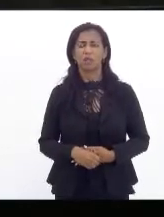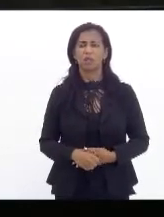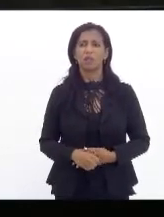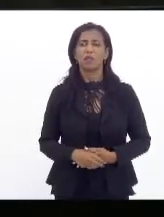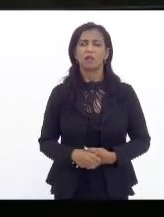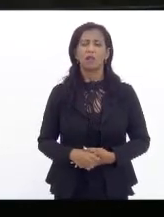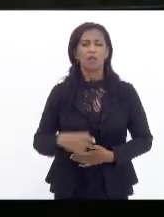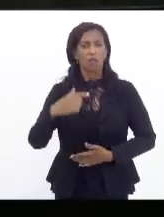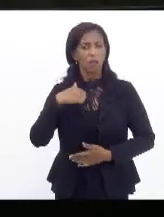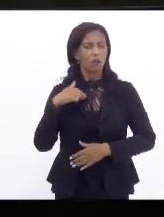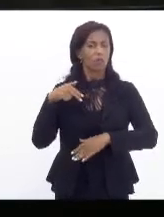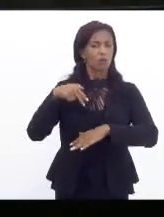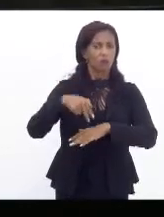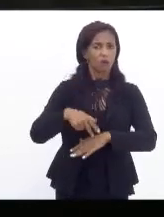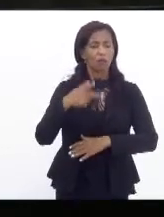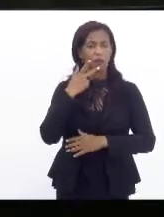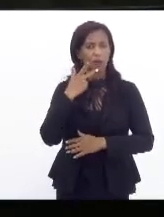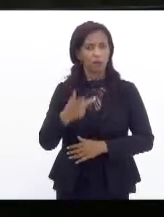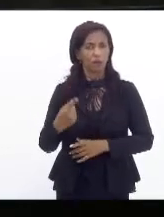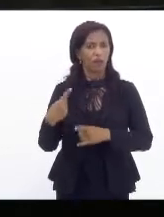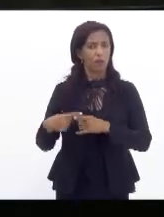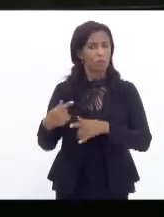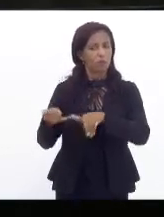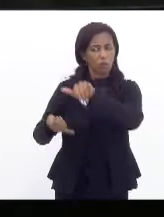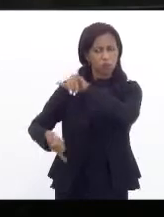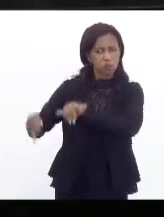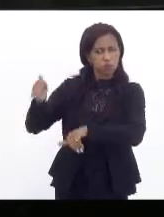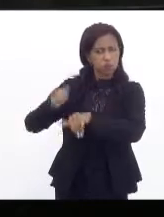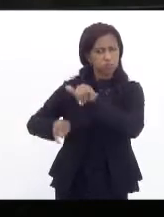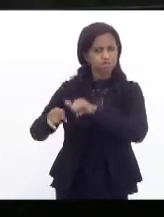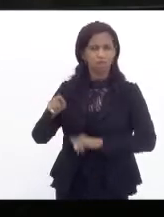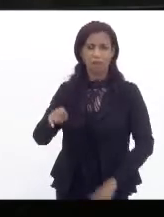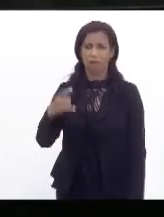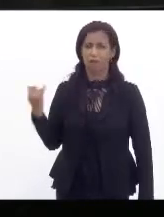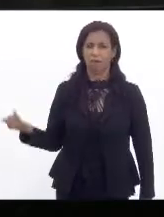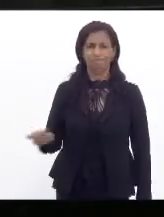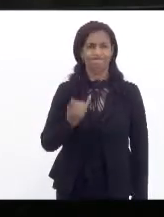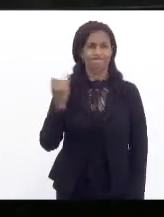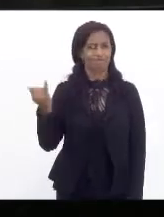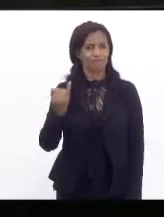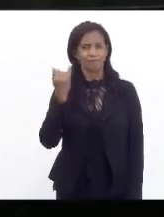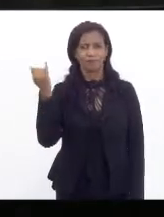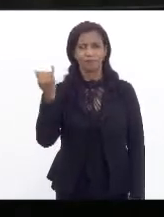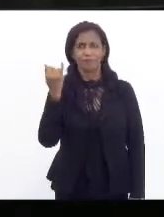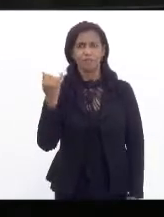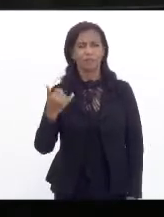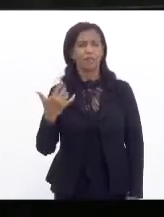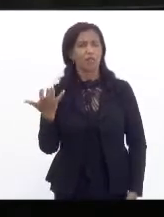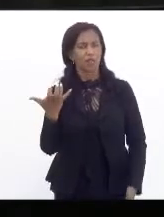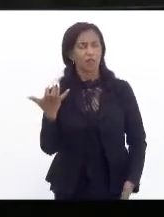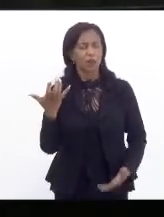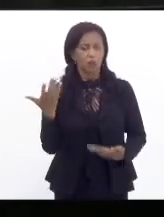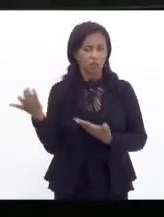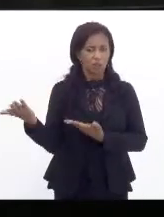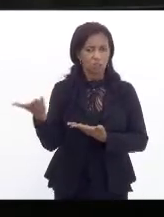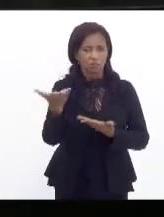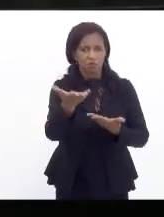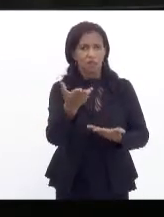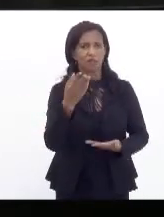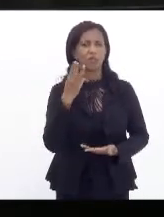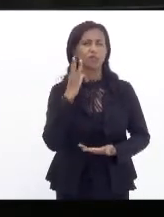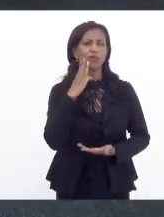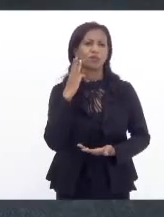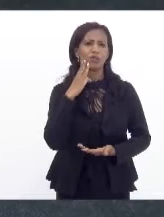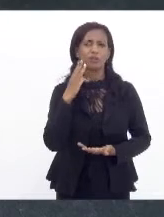tocada para falar, porque o biotério é fundamental. E eu quero dar uma parte ao deputado